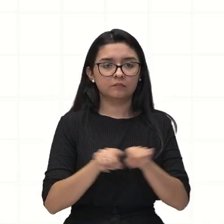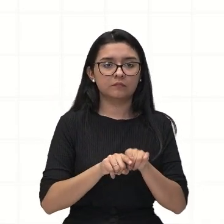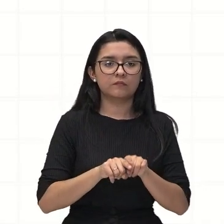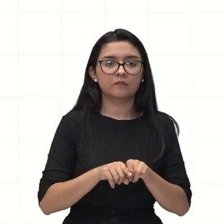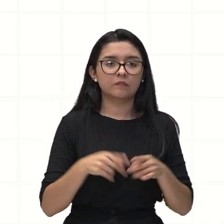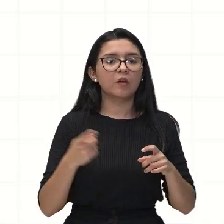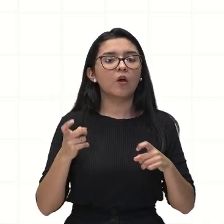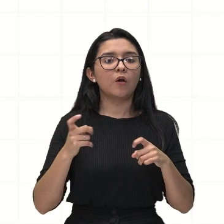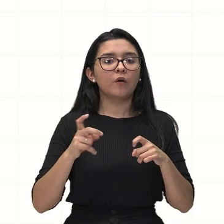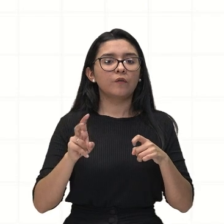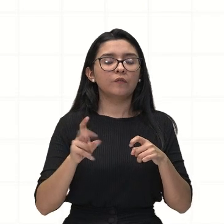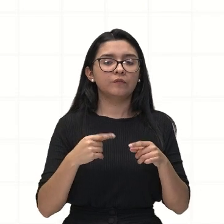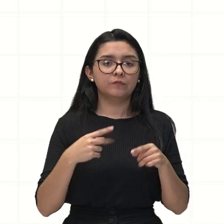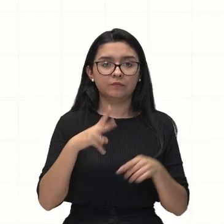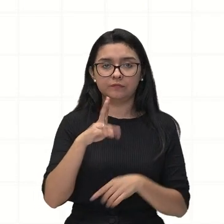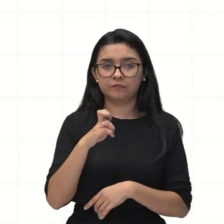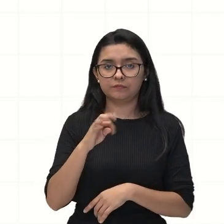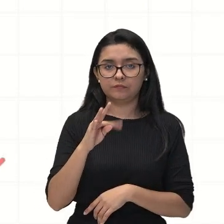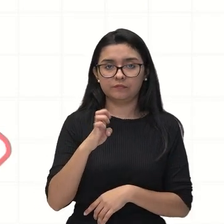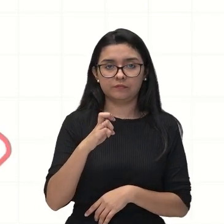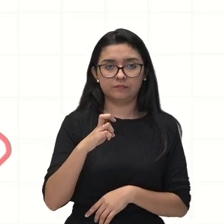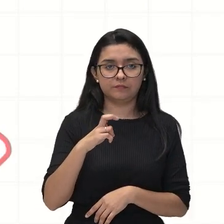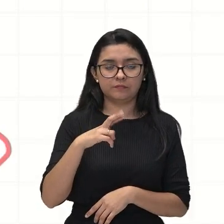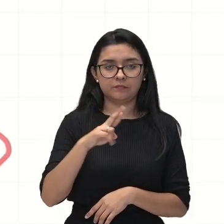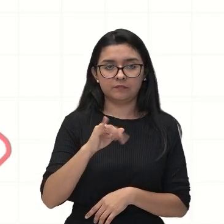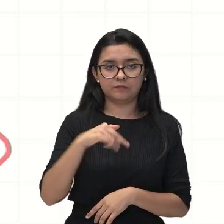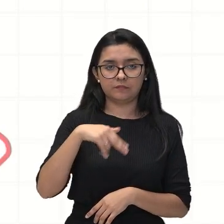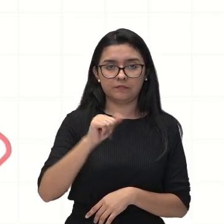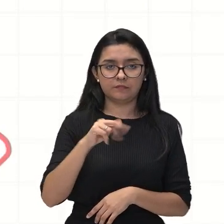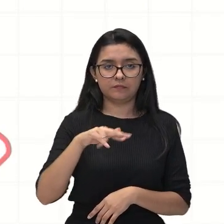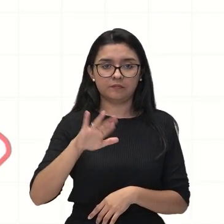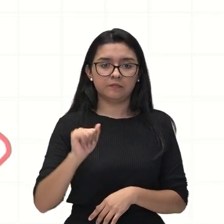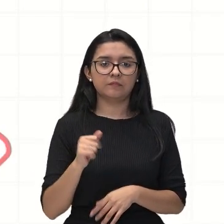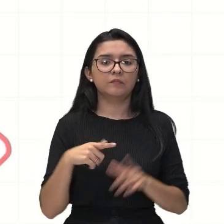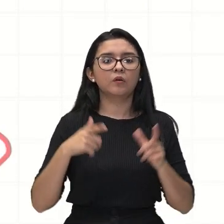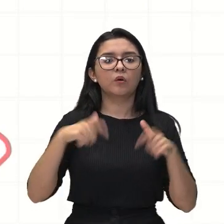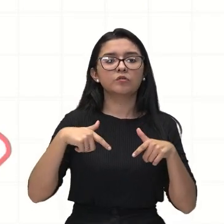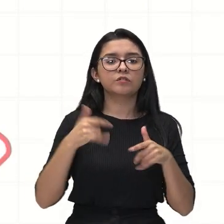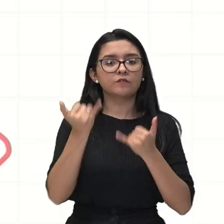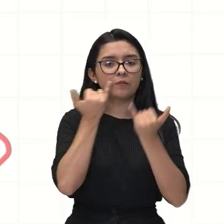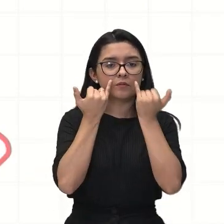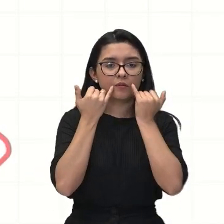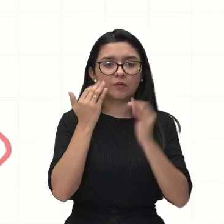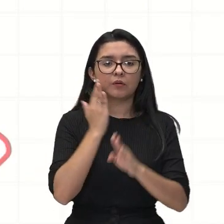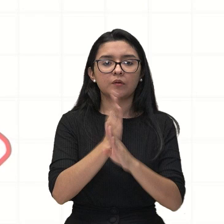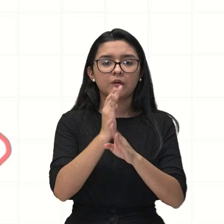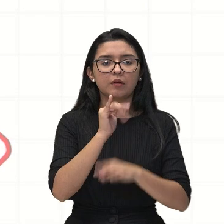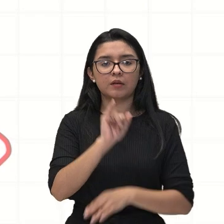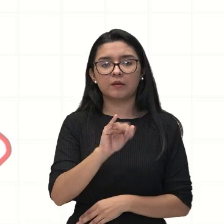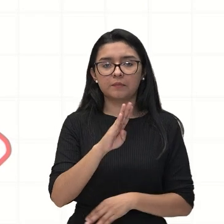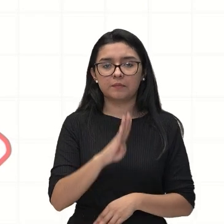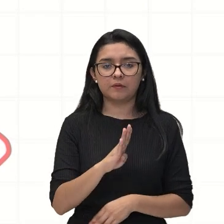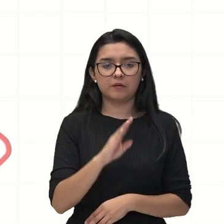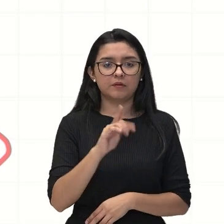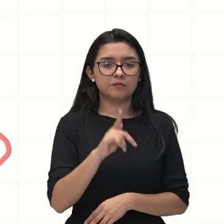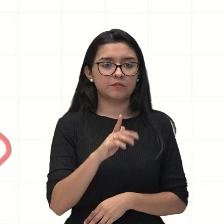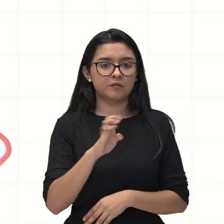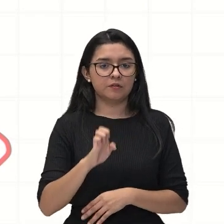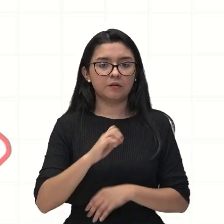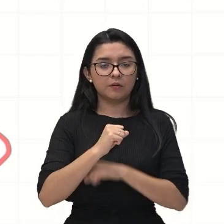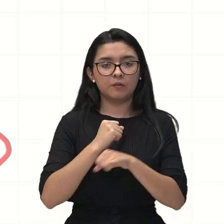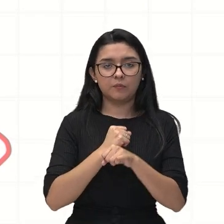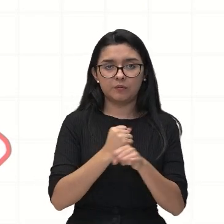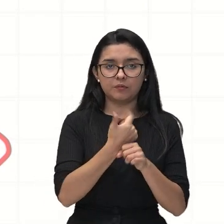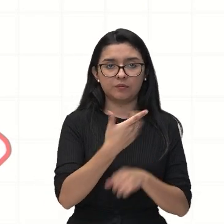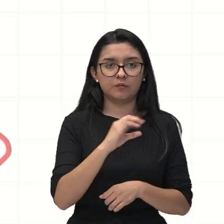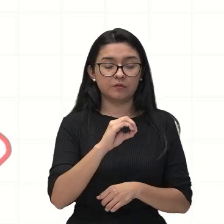último lugar aqui, né? Fonte também, ó, do IBGE, do Atlas Geográfico Escolar, da 7ª edição de 2016,